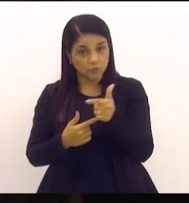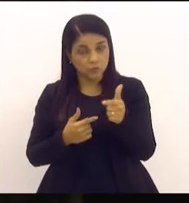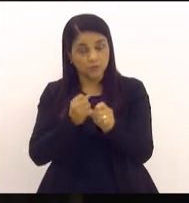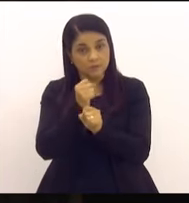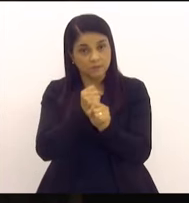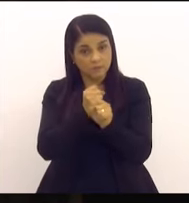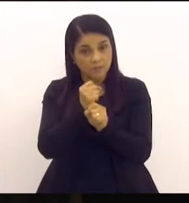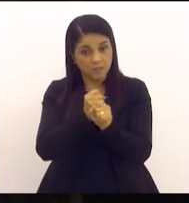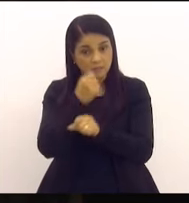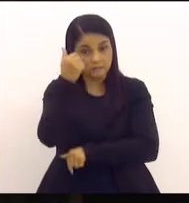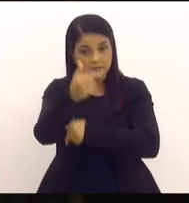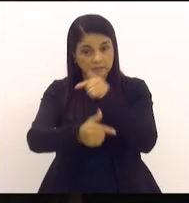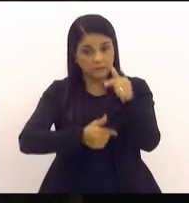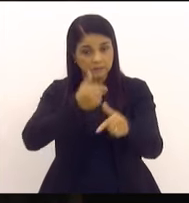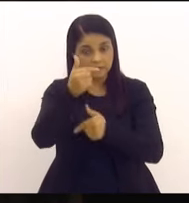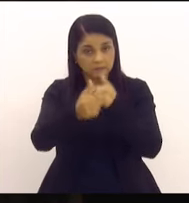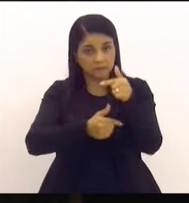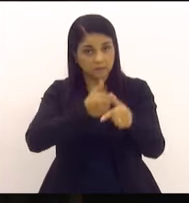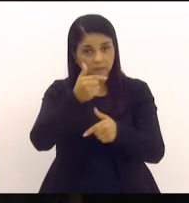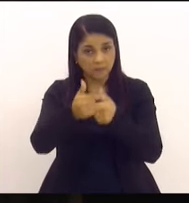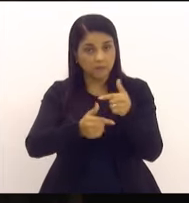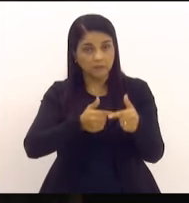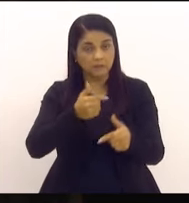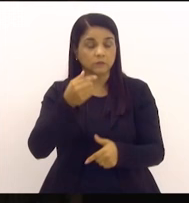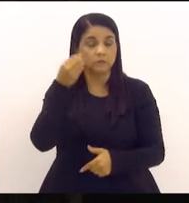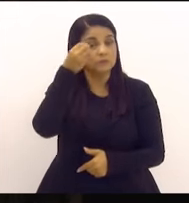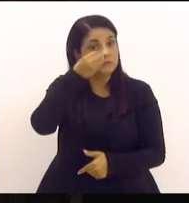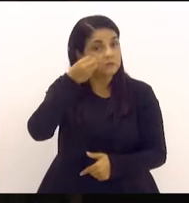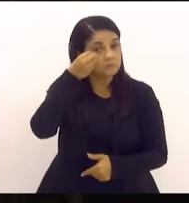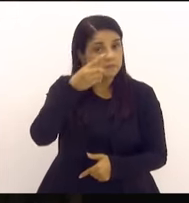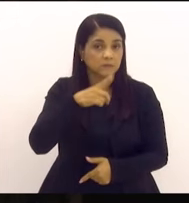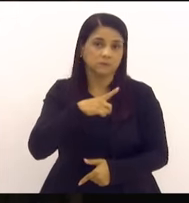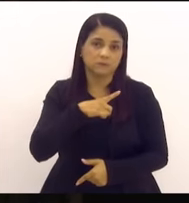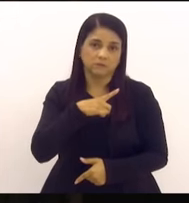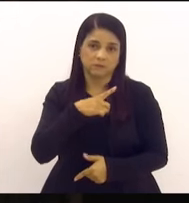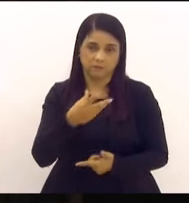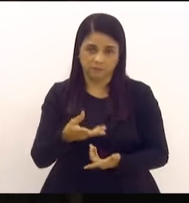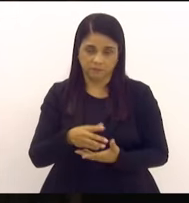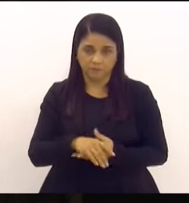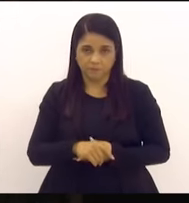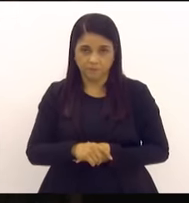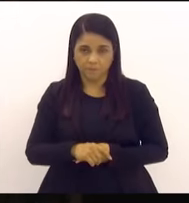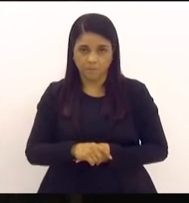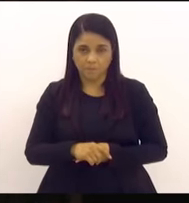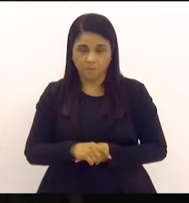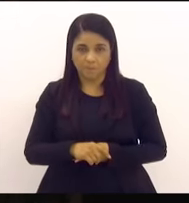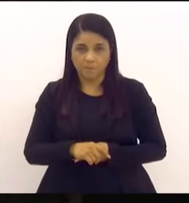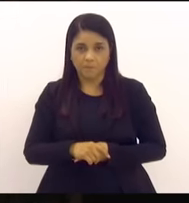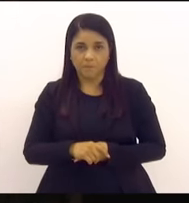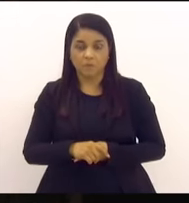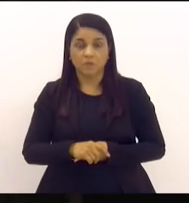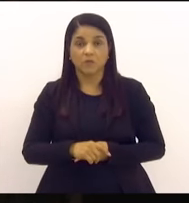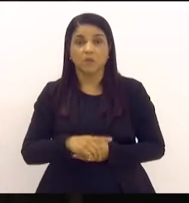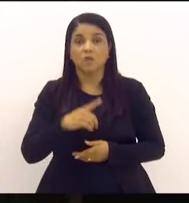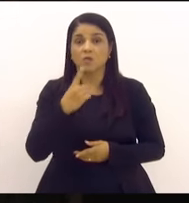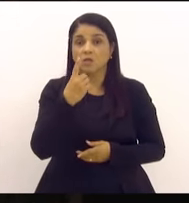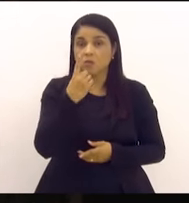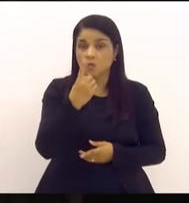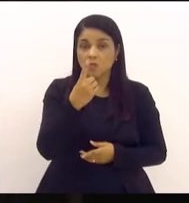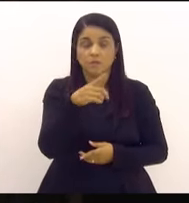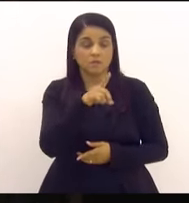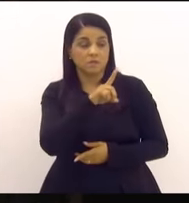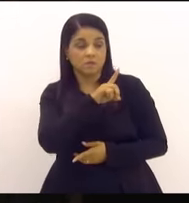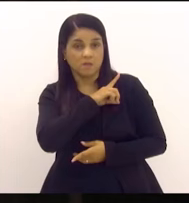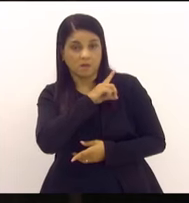Janeiro. 22 anos de experiência. E uma das passagens dele, enquanto